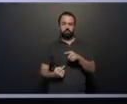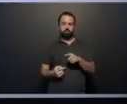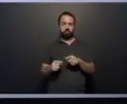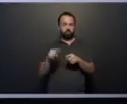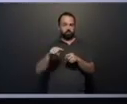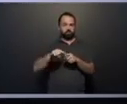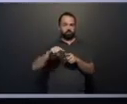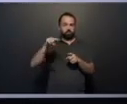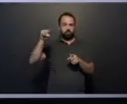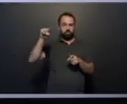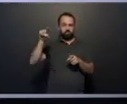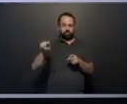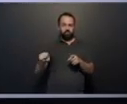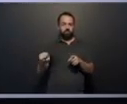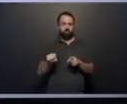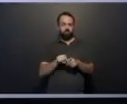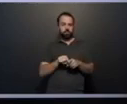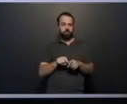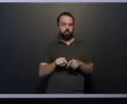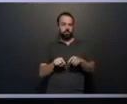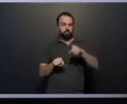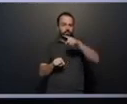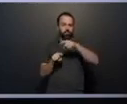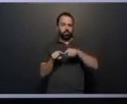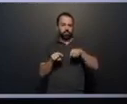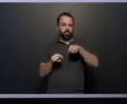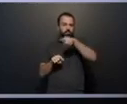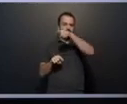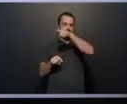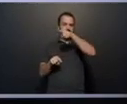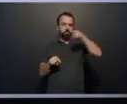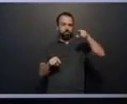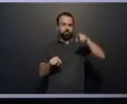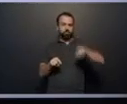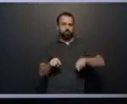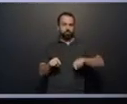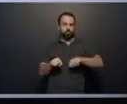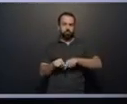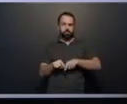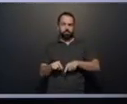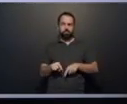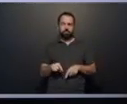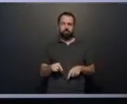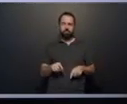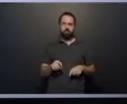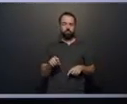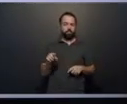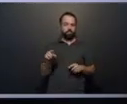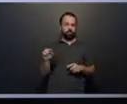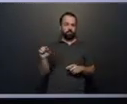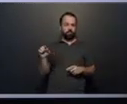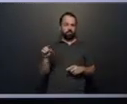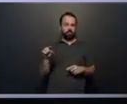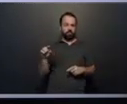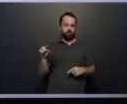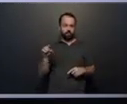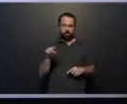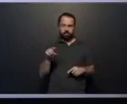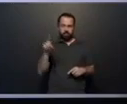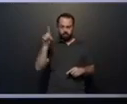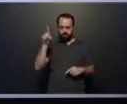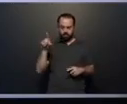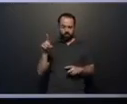triângulos retângulos. Nesses dois triângulos retângulos, nós temos aqui esses dois lados